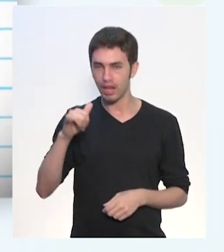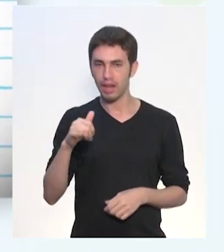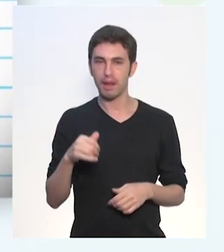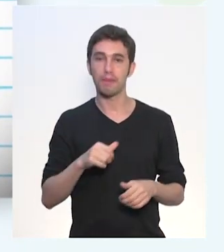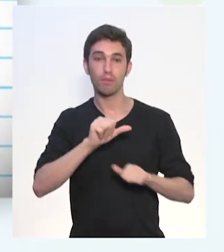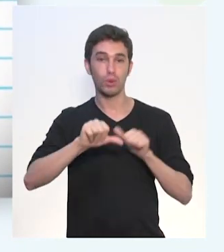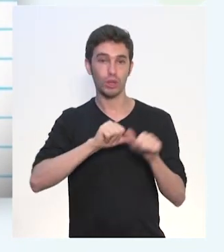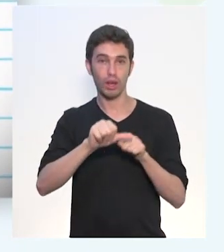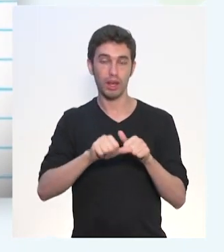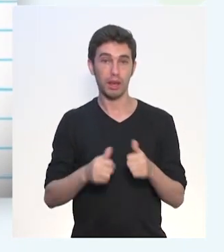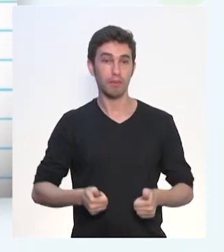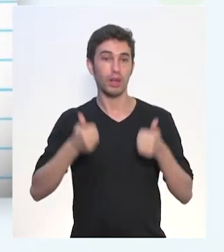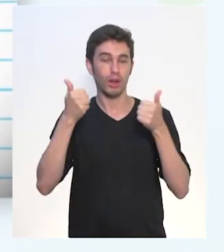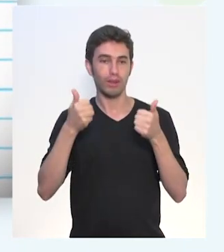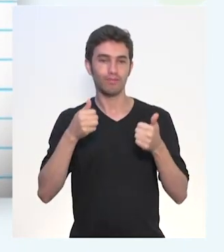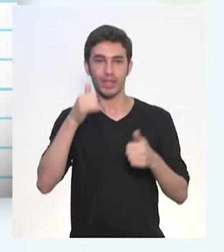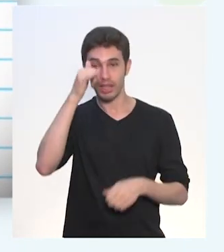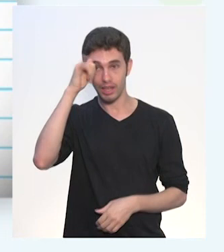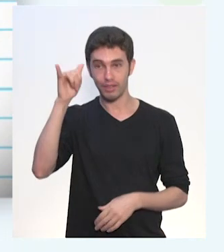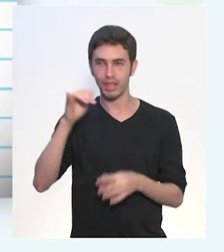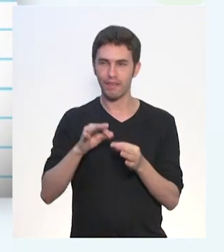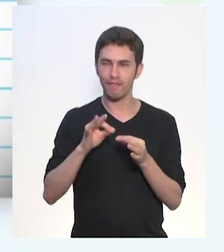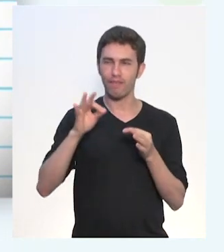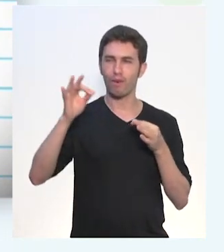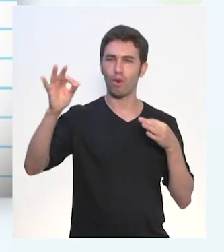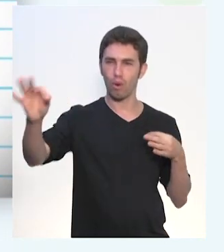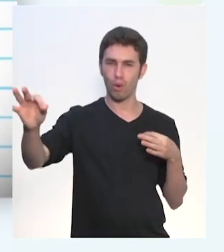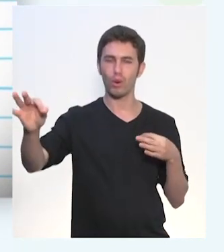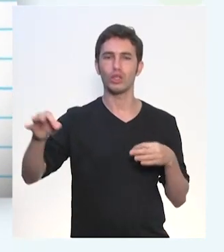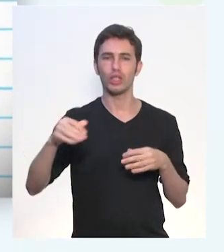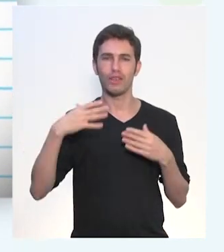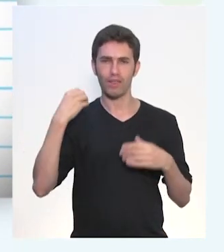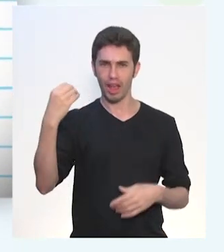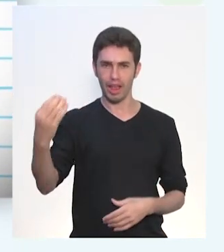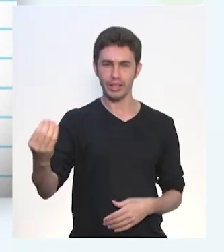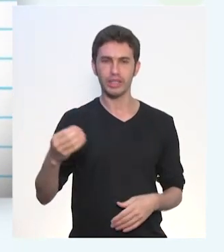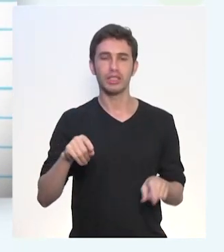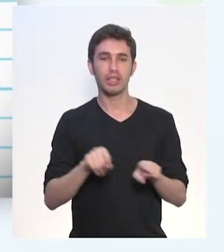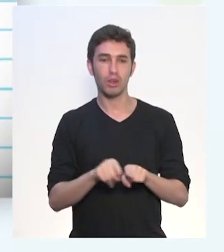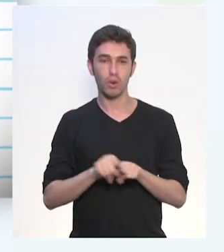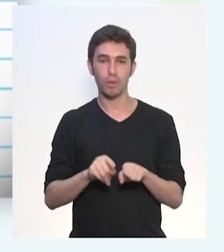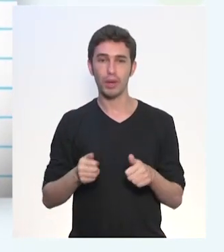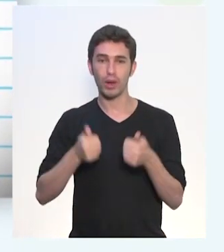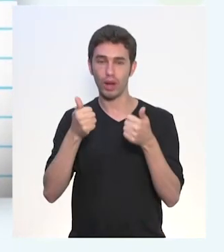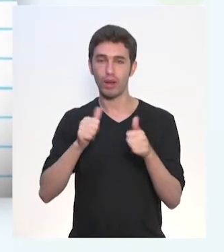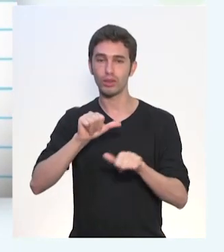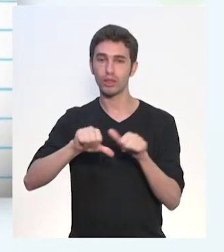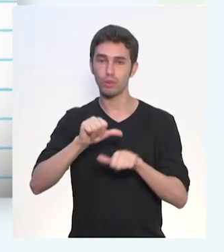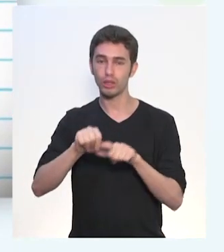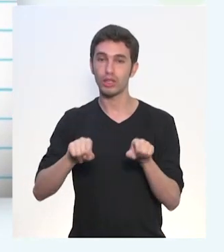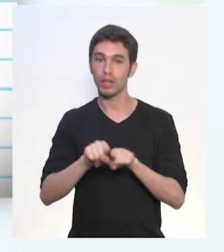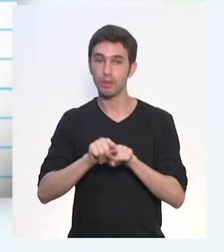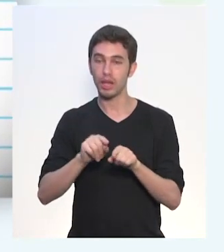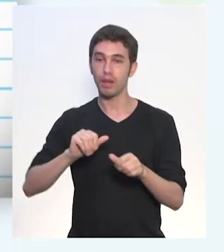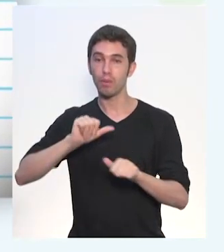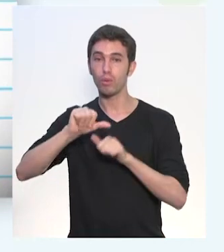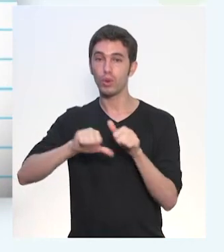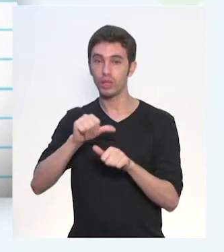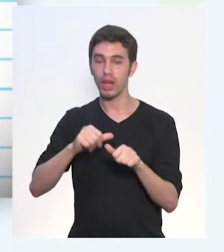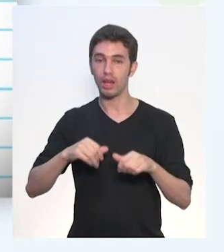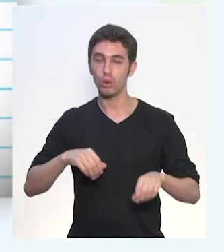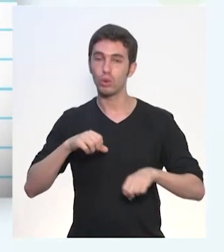evitar viagens longas e desnecessárias com um melhor planejamento dos serviços de transporte, mudar para meios de transporte mais amigáveis ao